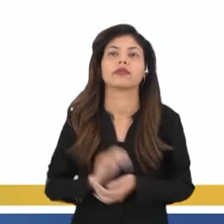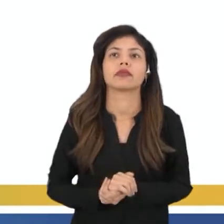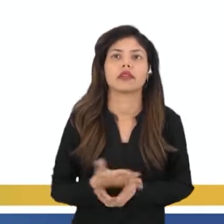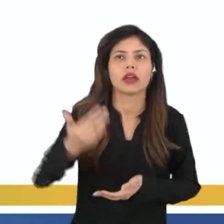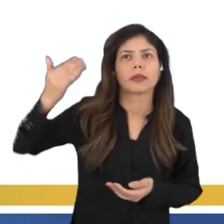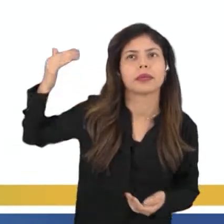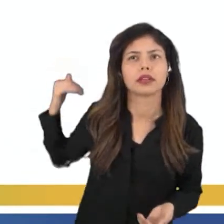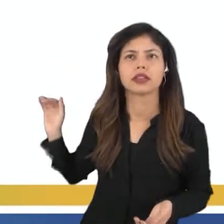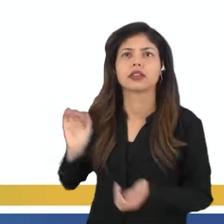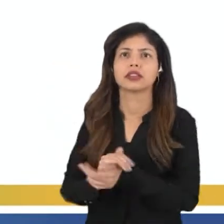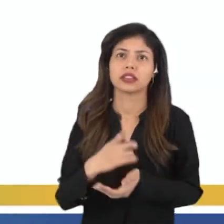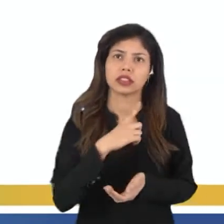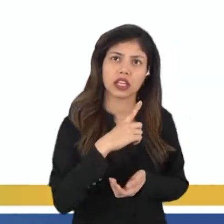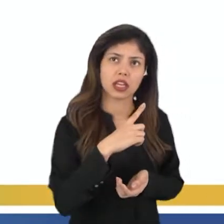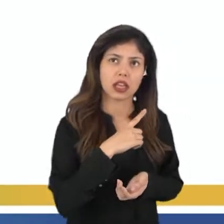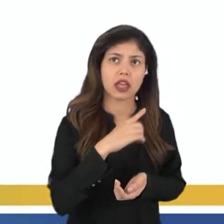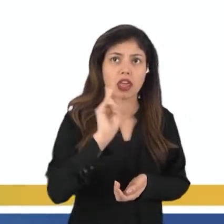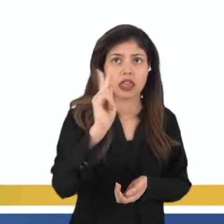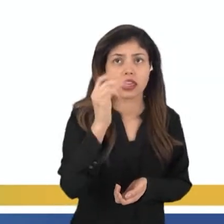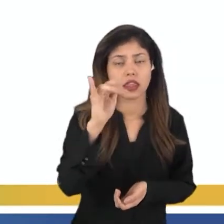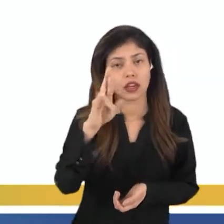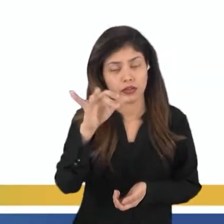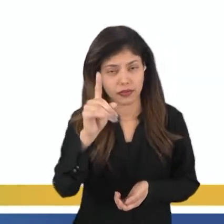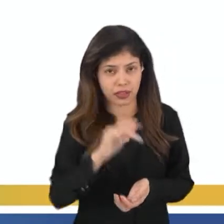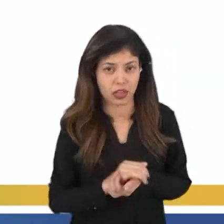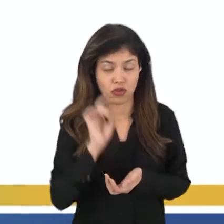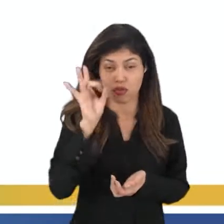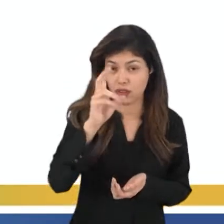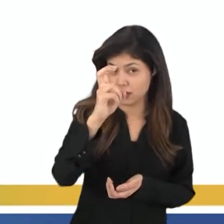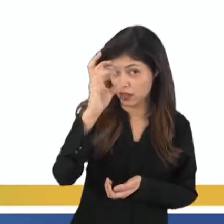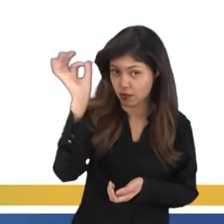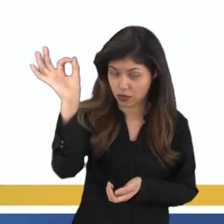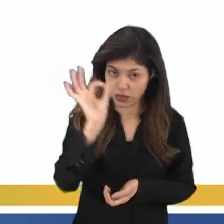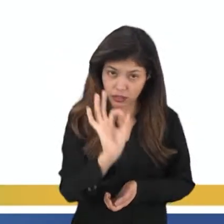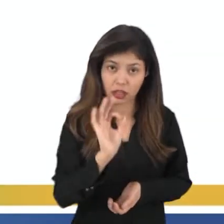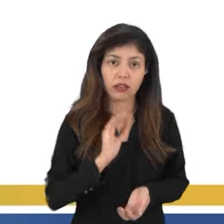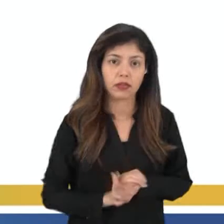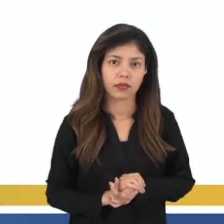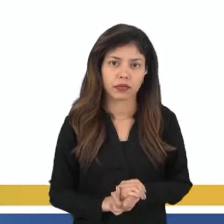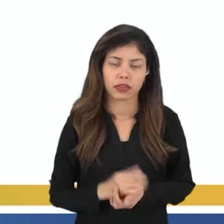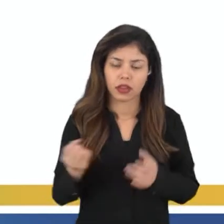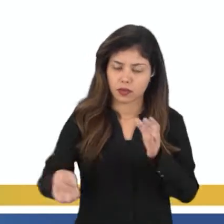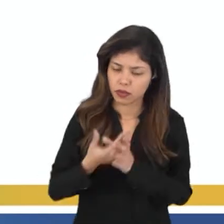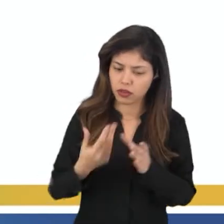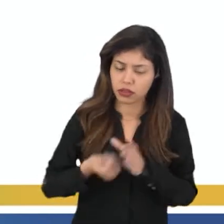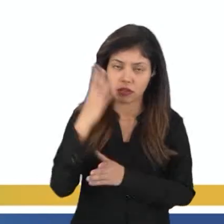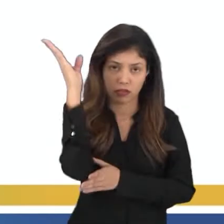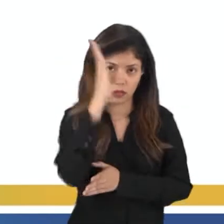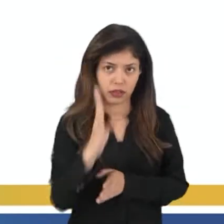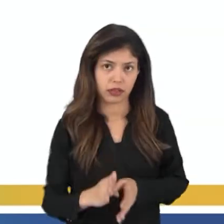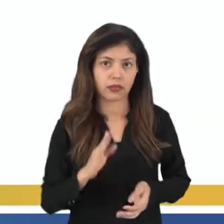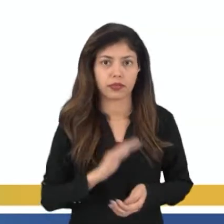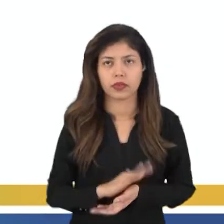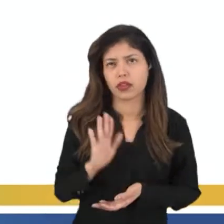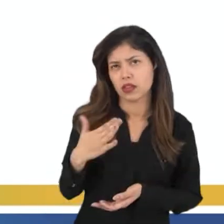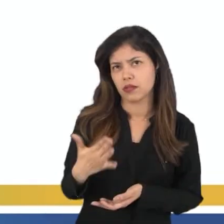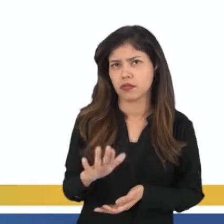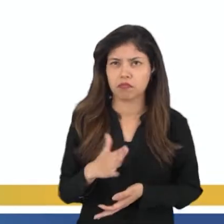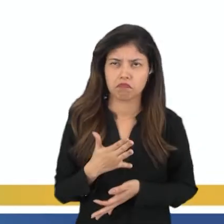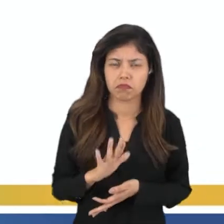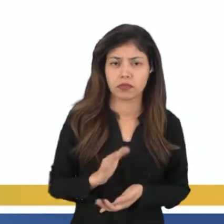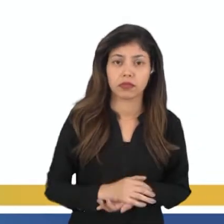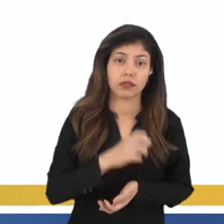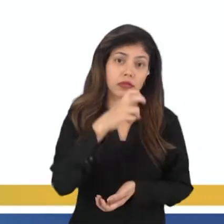ano passado foi transportado por hidrovias somente 5% do total de cargas produzidas no Brasil, o equivalente a